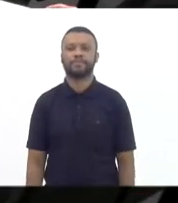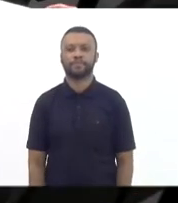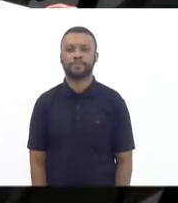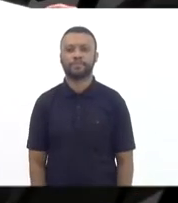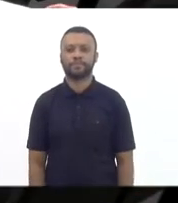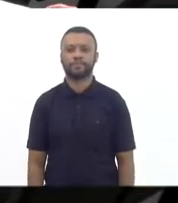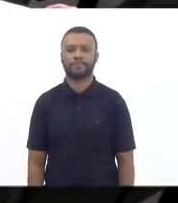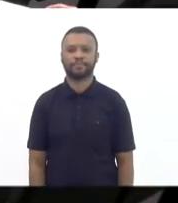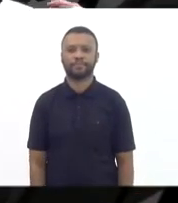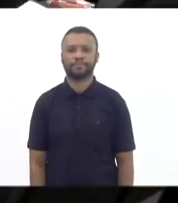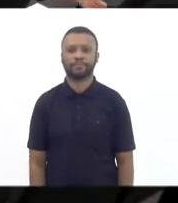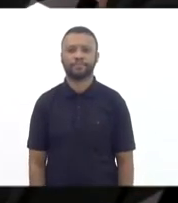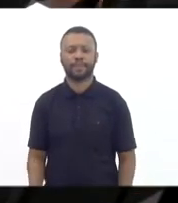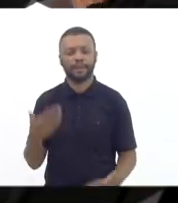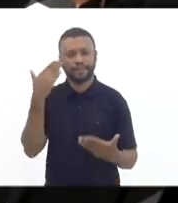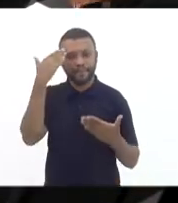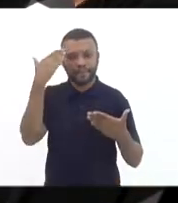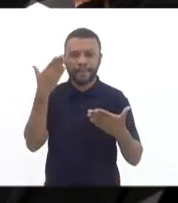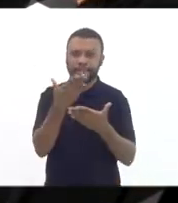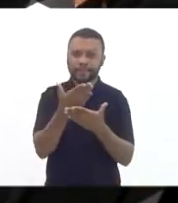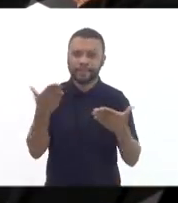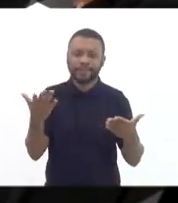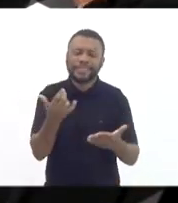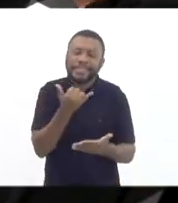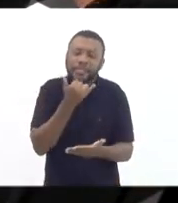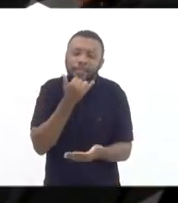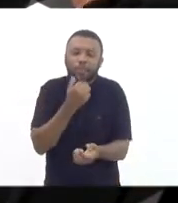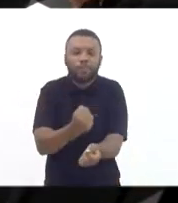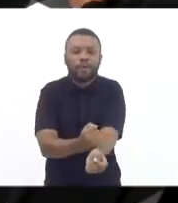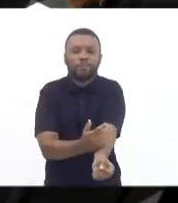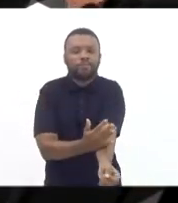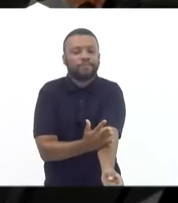Obrigada a todos, tá? Obrigado. Desculpe a emoção.